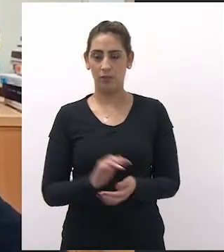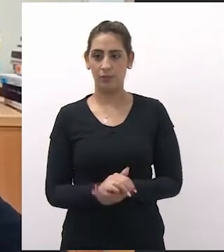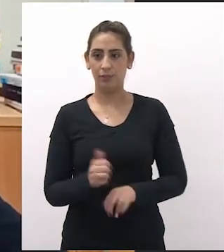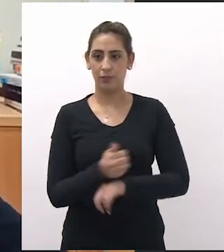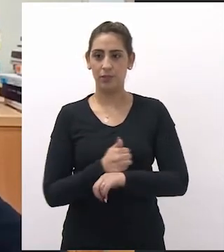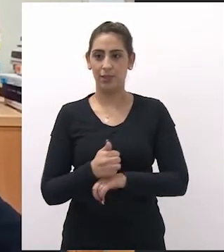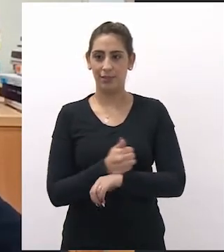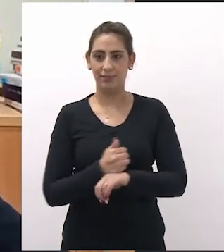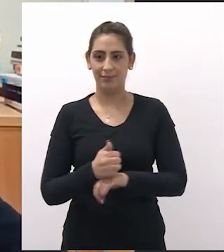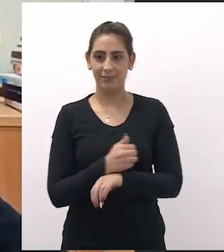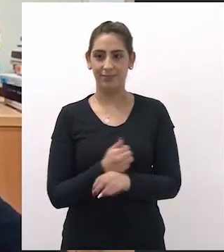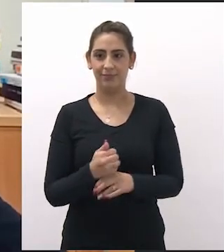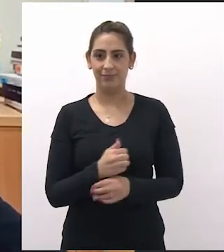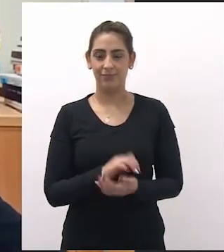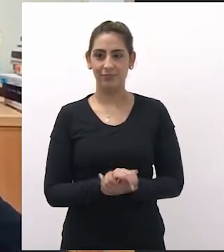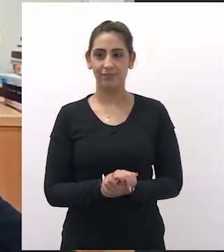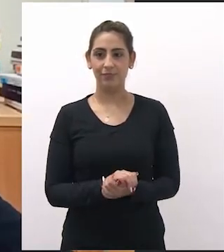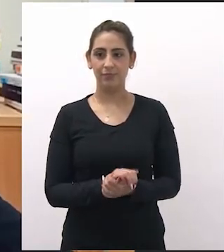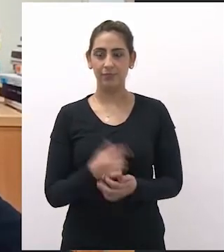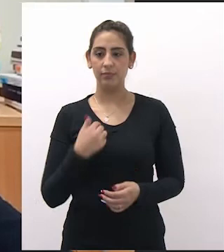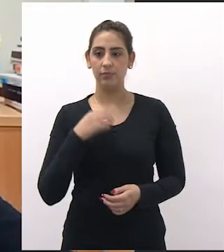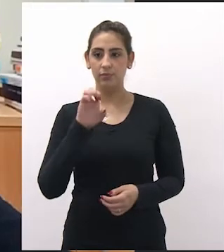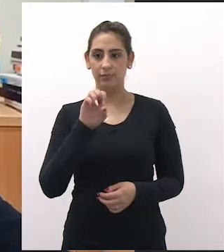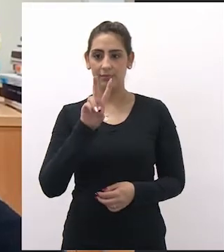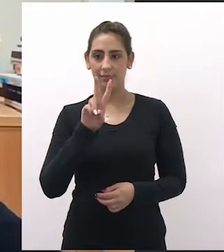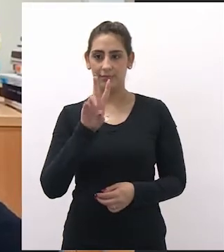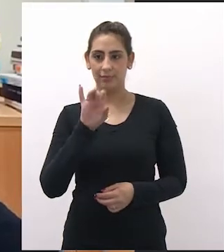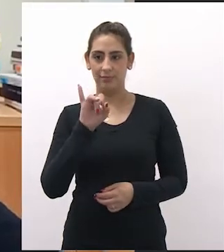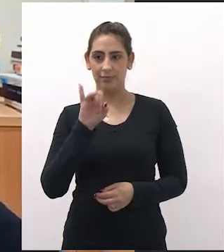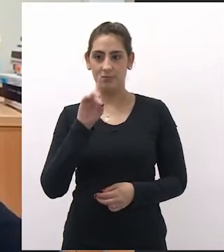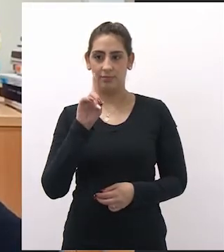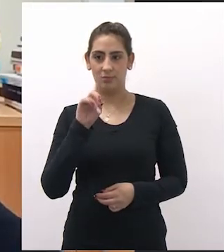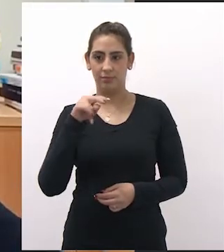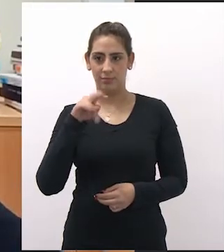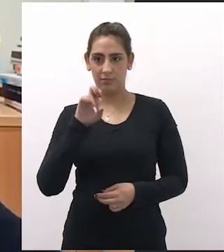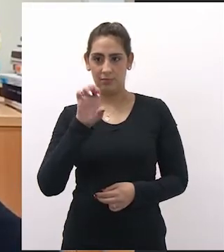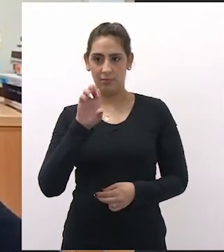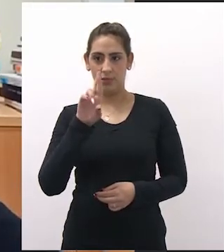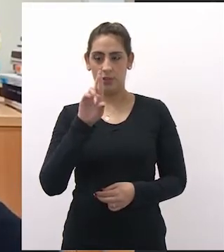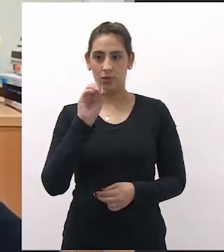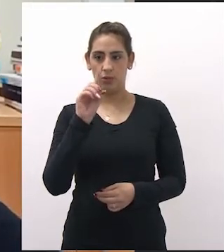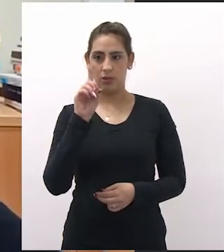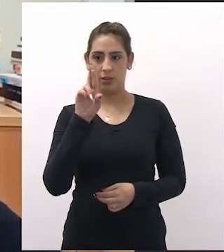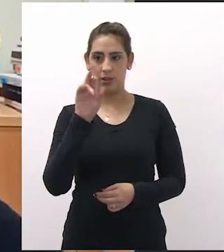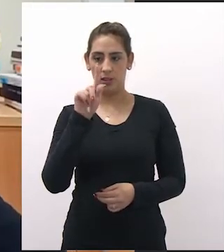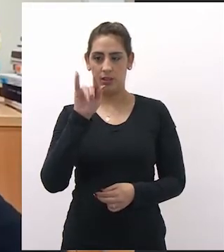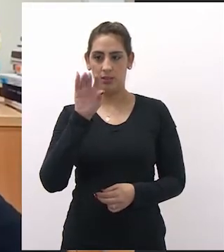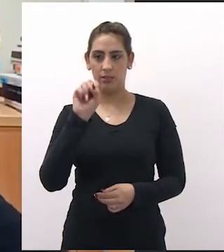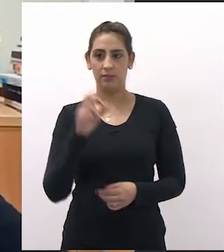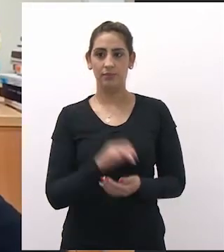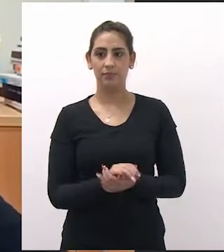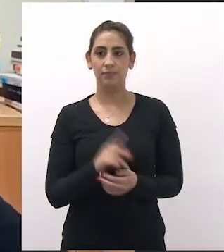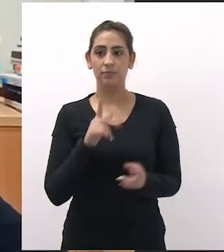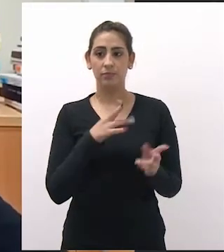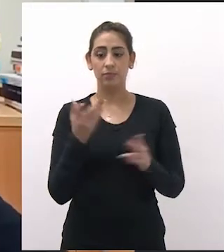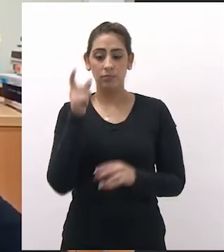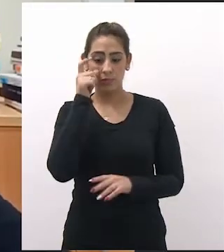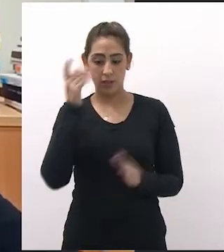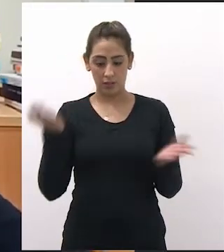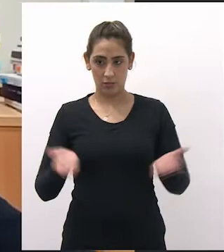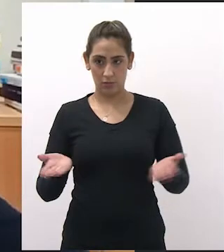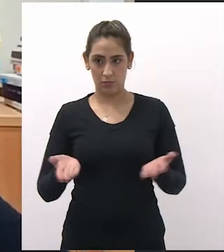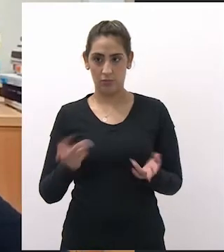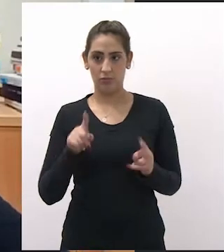Edivane Rodrigues, técnica aqui do CREMARIO Covas EFAP, e a série que você está assistindo hoje